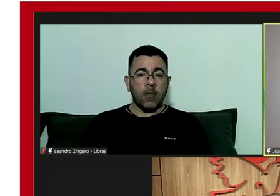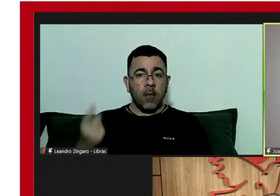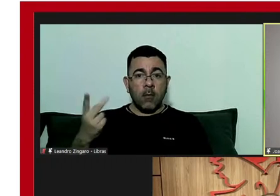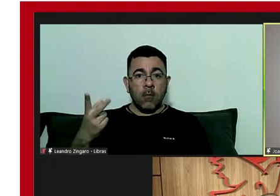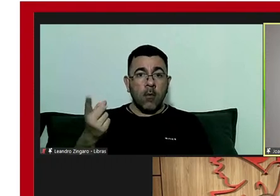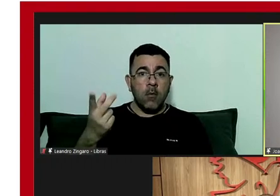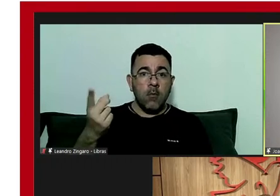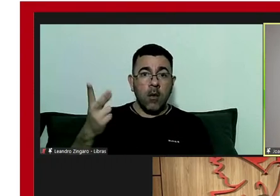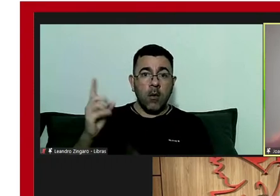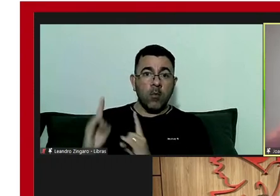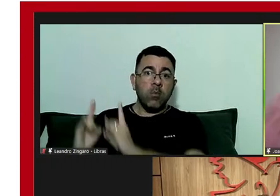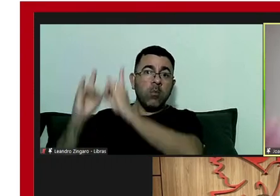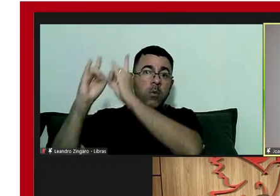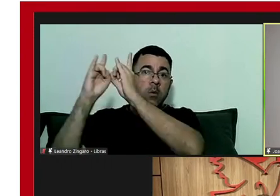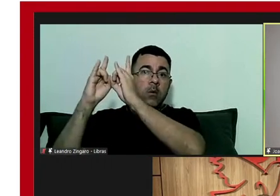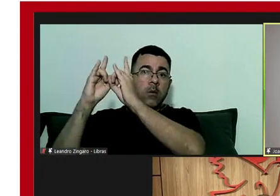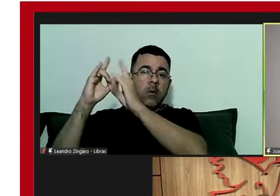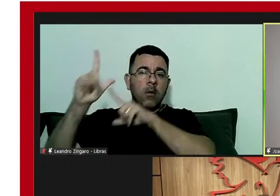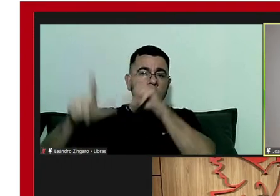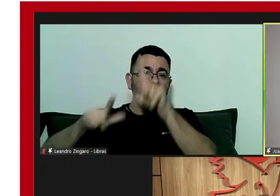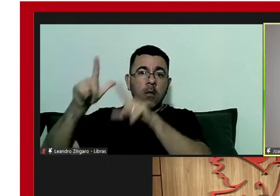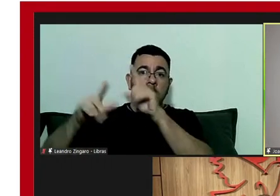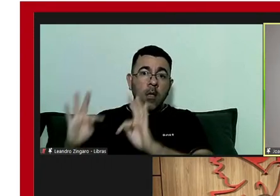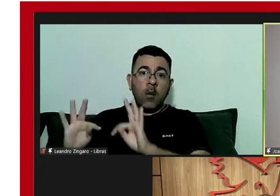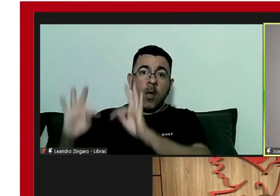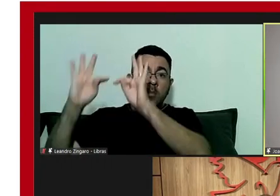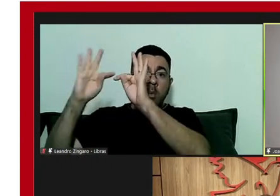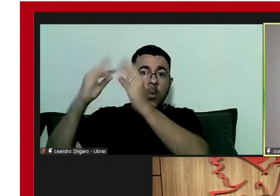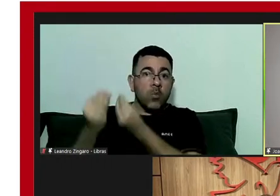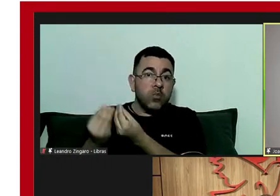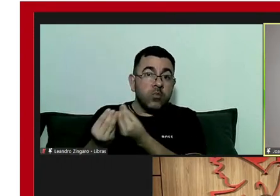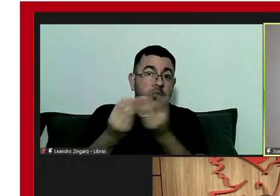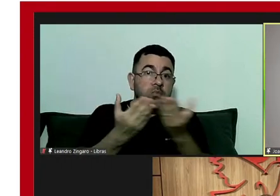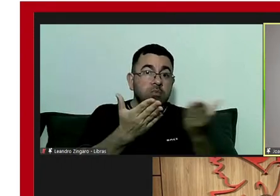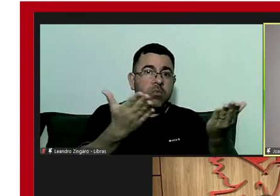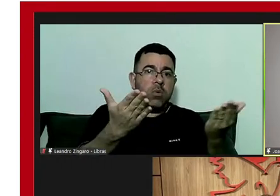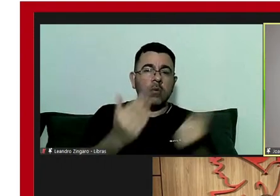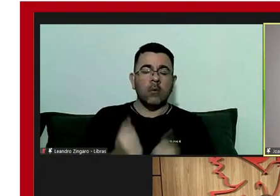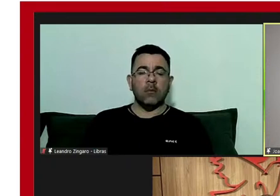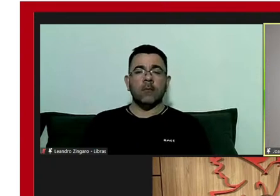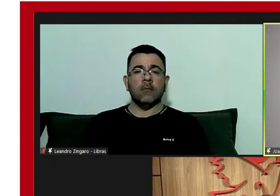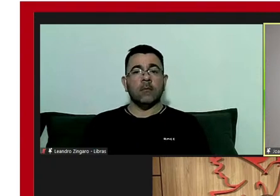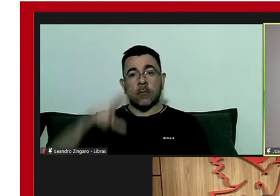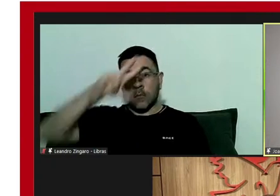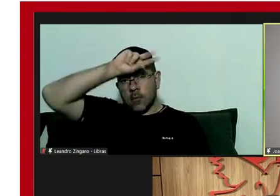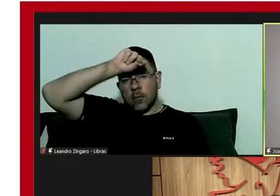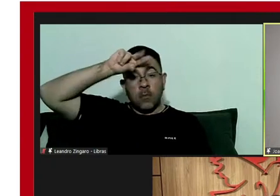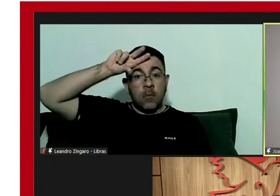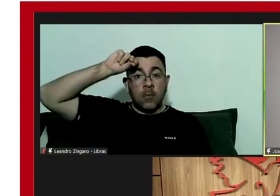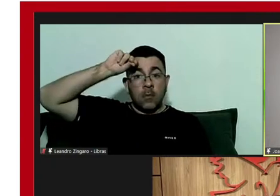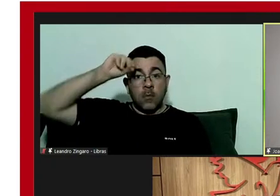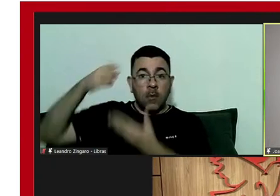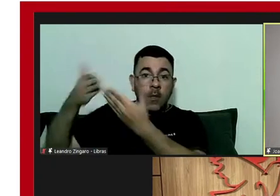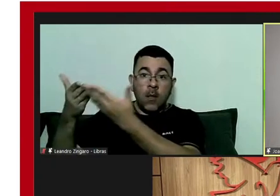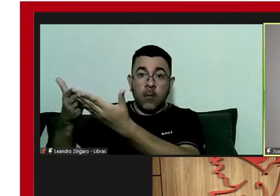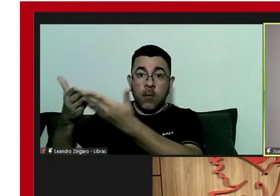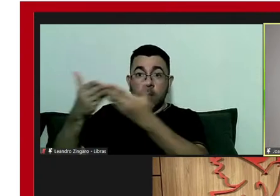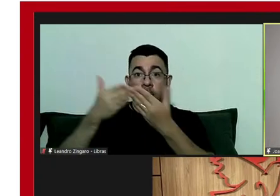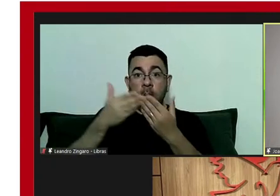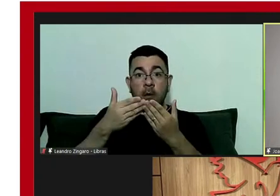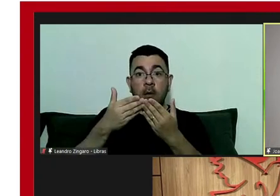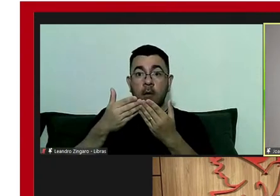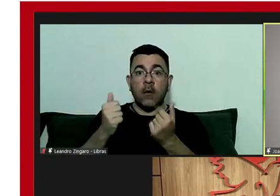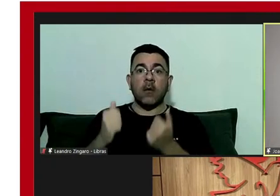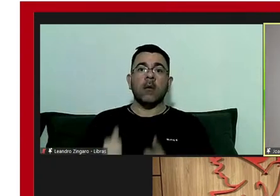a serviços de tecnologias que Eles prestam então a prefeitura hoje o maior contrato da história do porto digital é com a